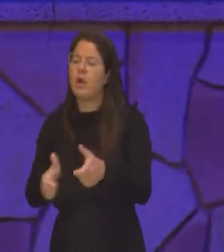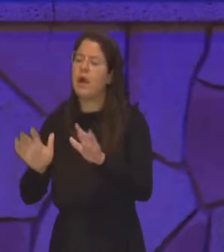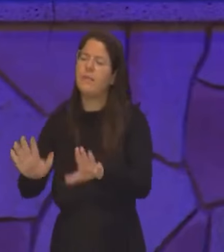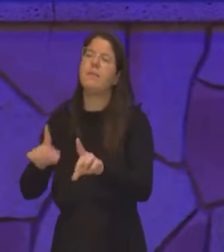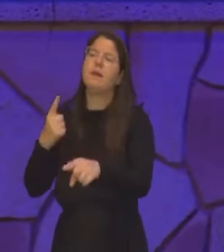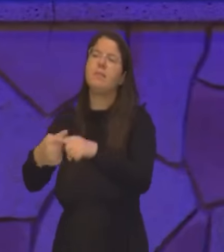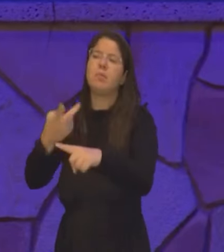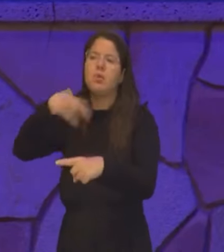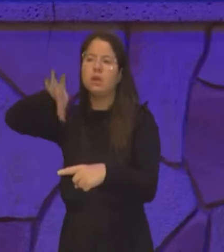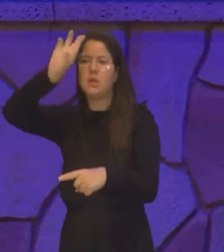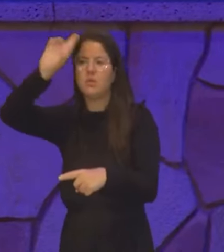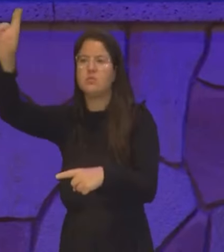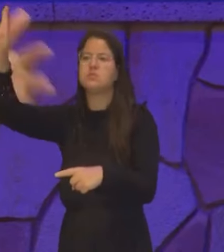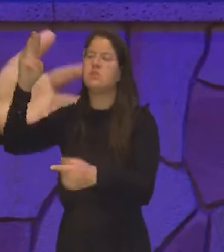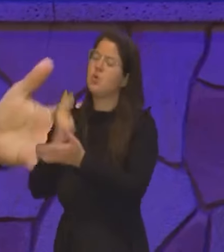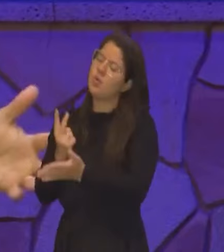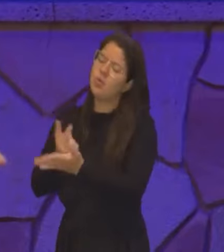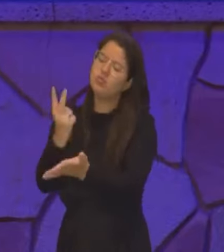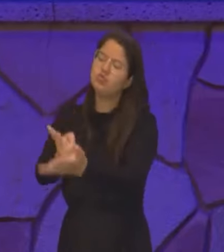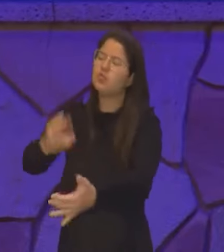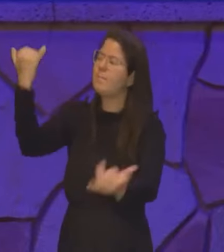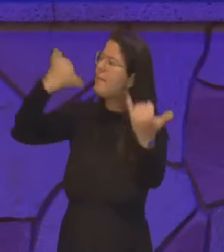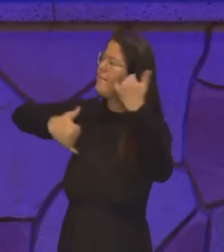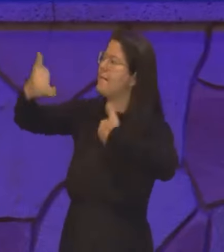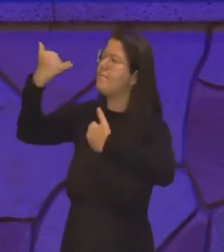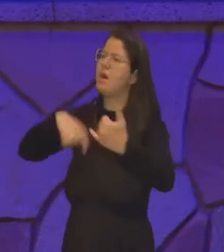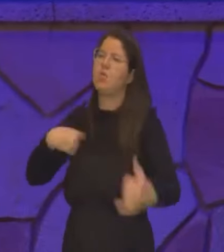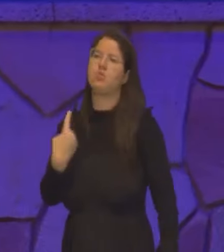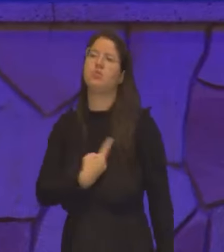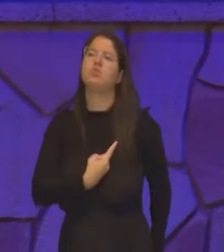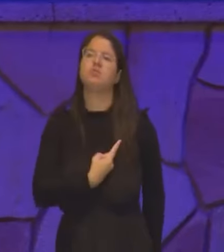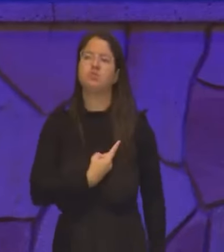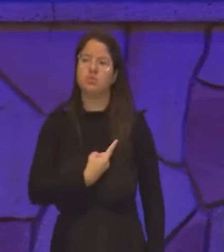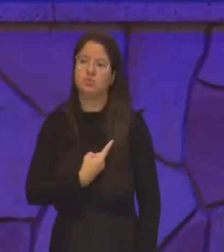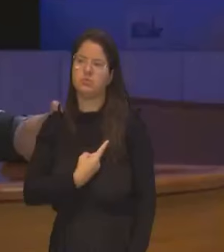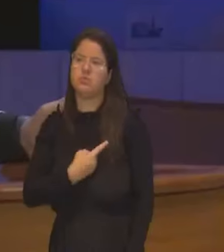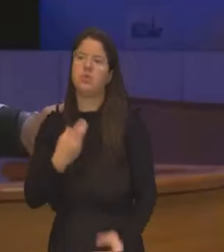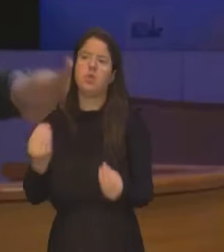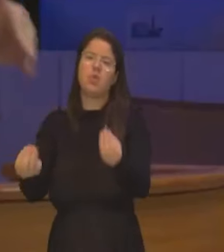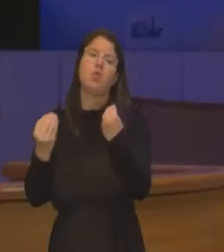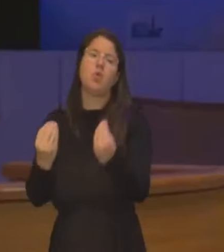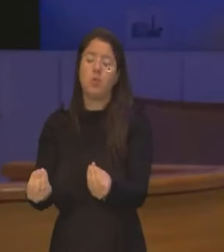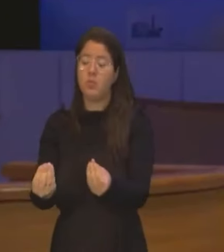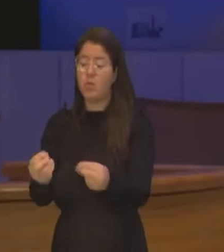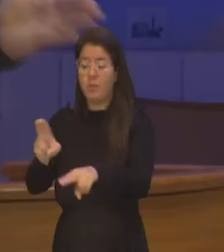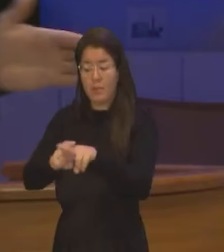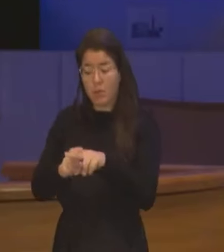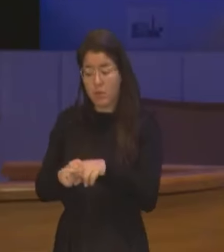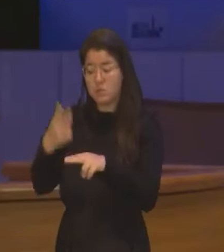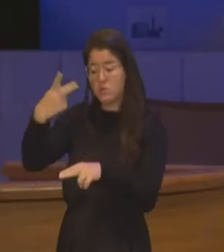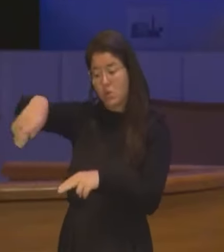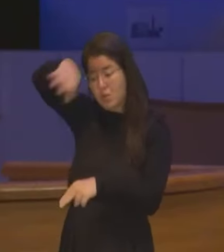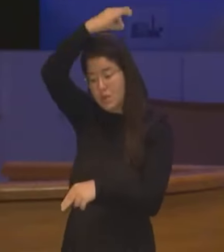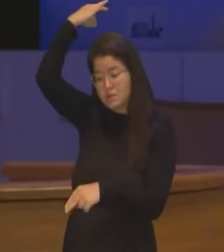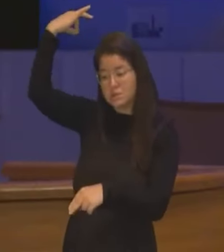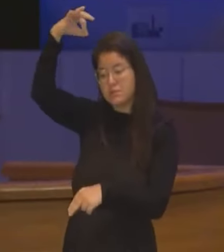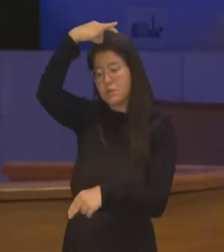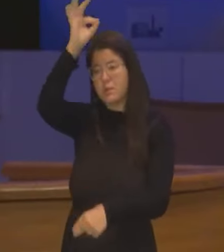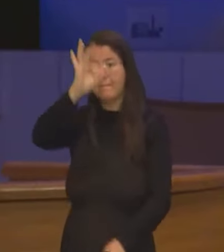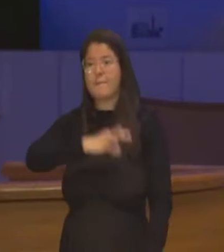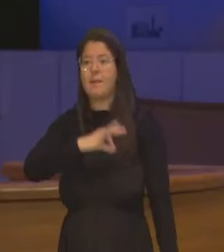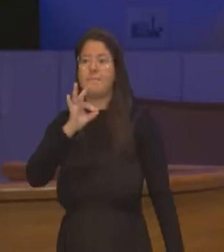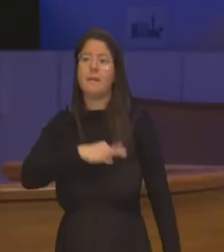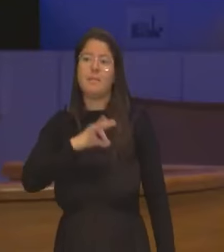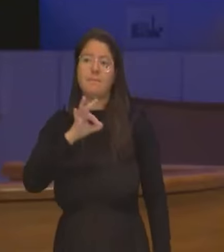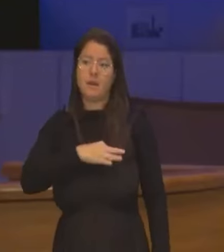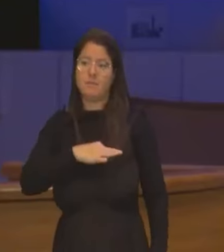o Senhor continua a falar conosco por meio do seu Espírito.